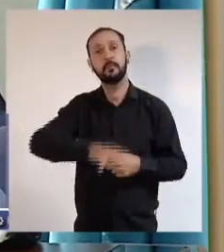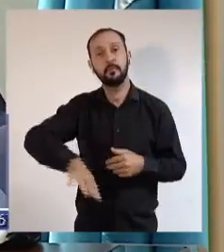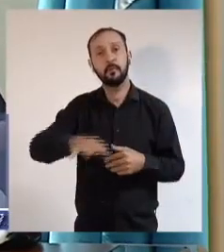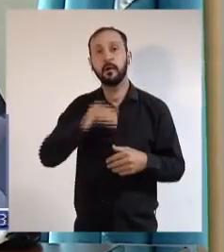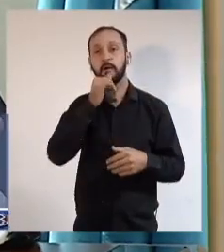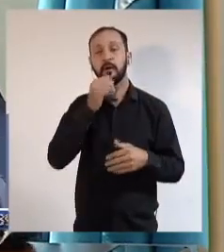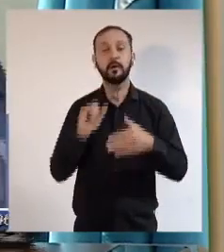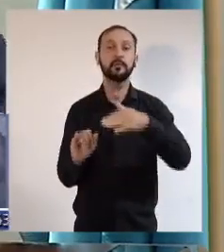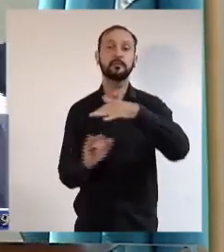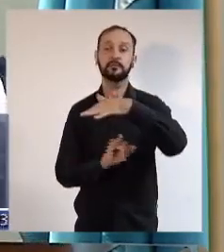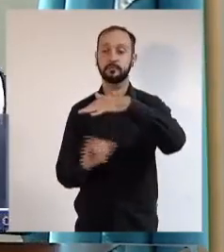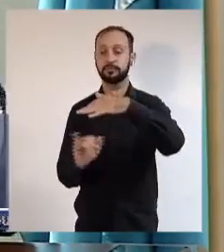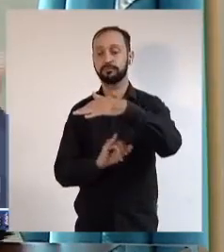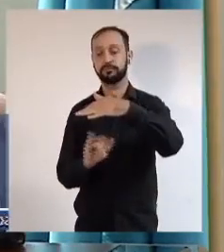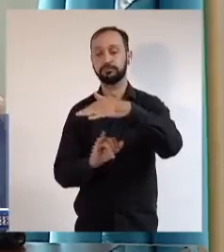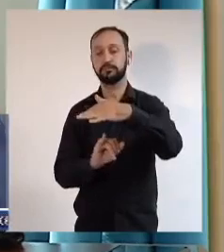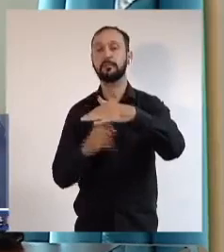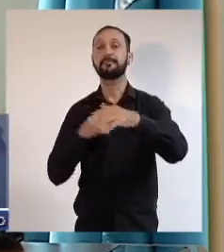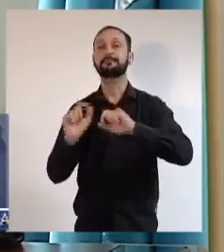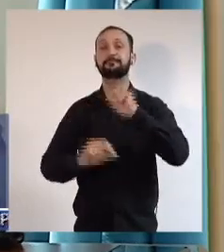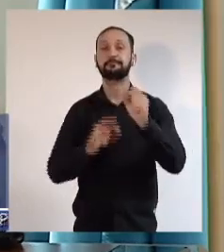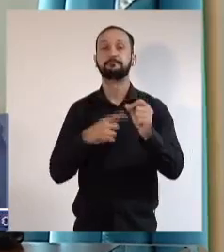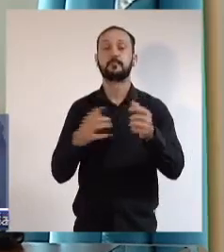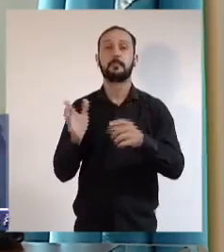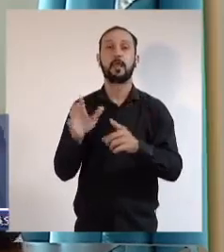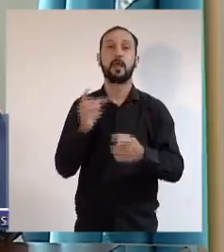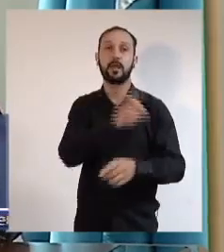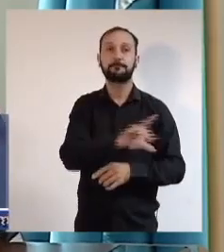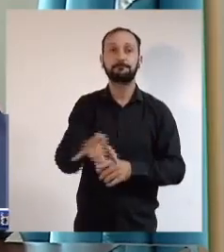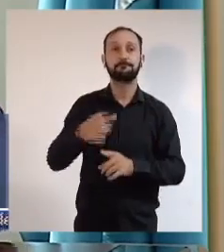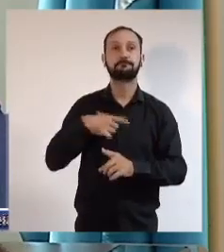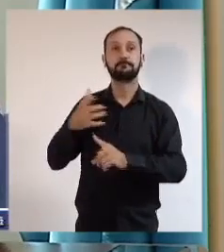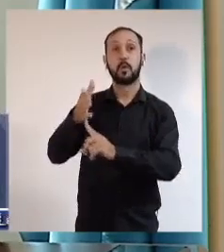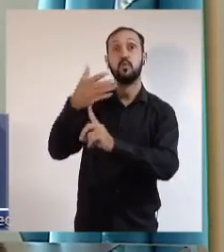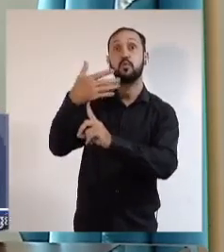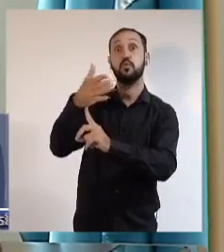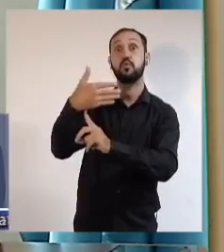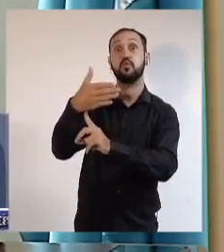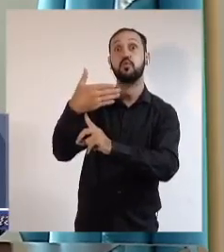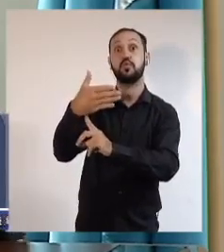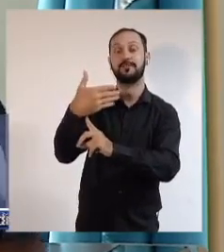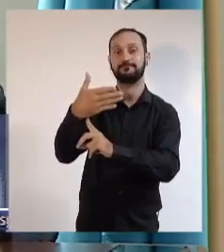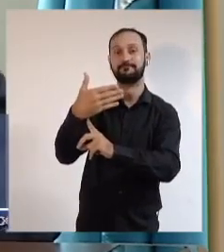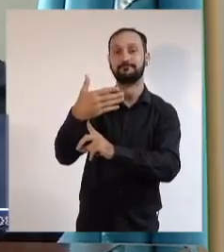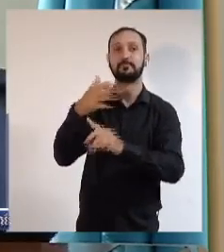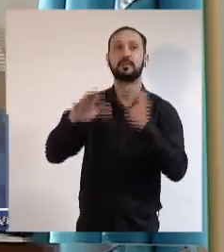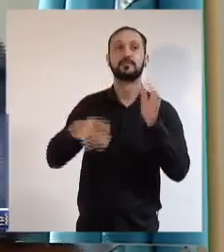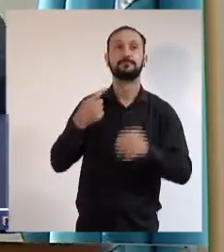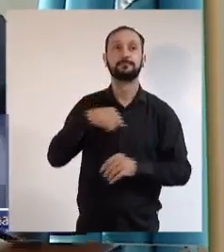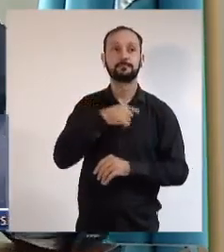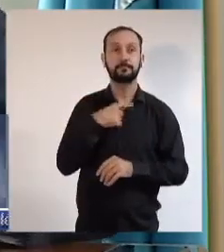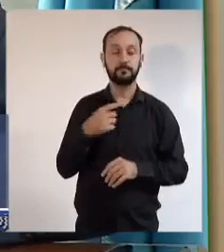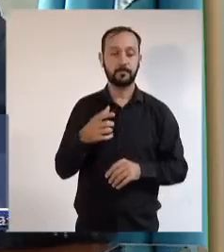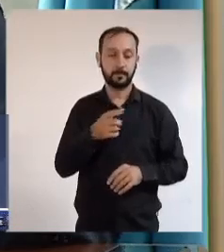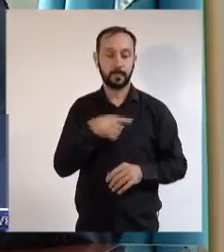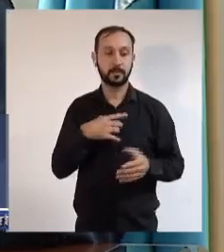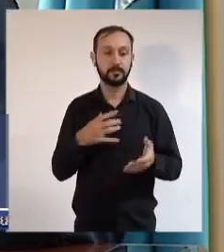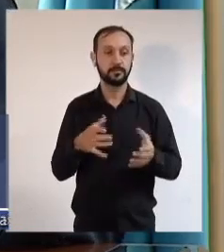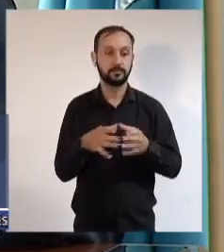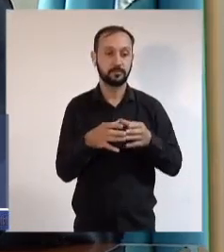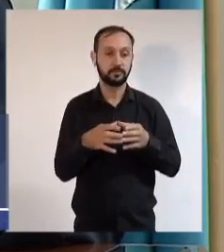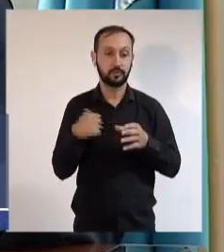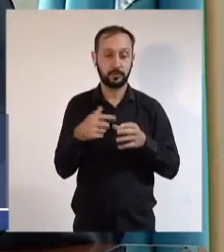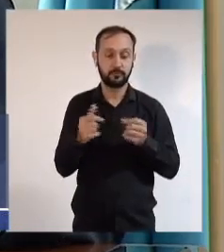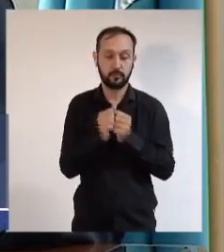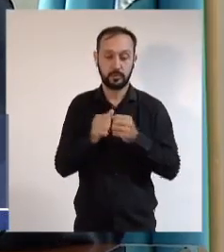instituição que tem suas bandeiras mas muitas vezes a gente fica entre nós e nós não tocamos a bola pra mais